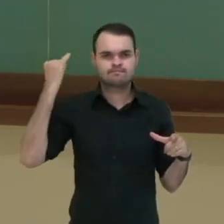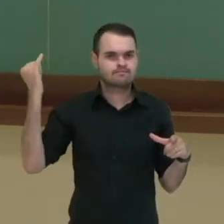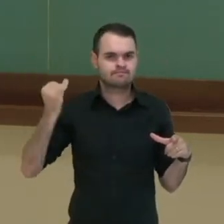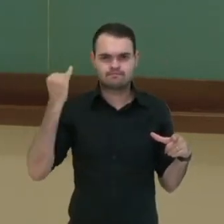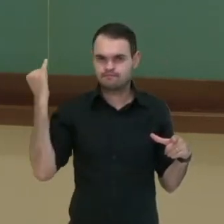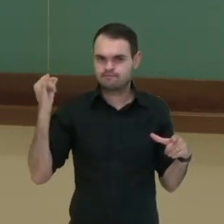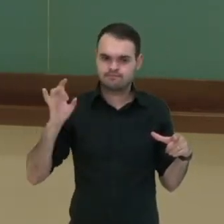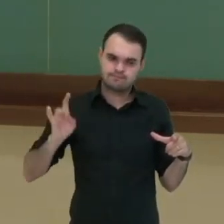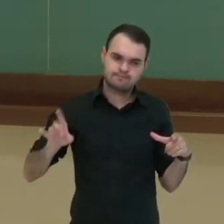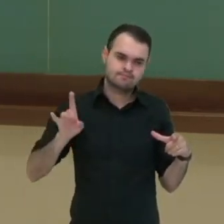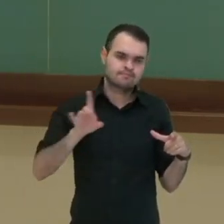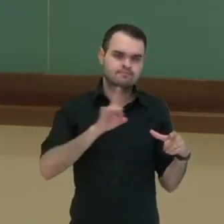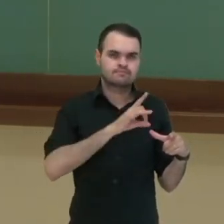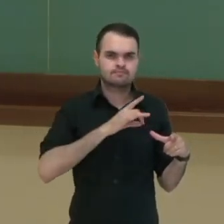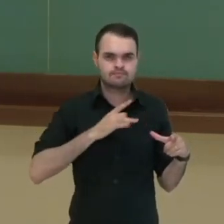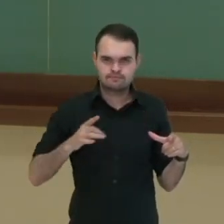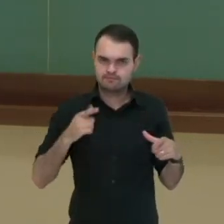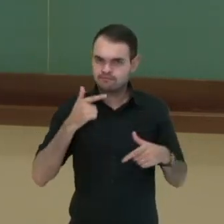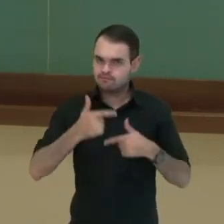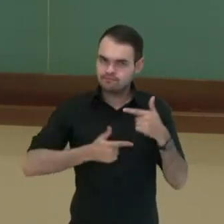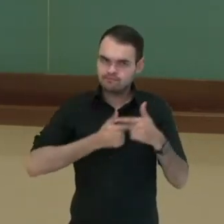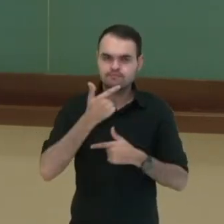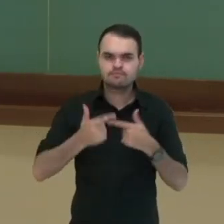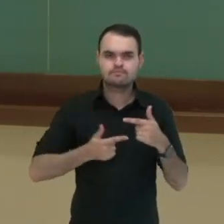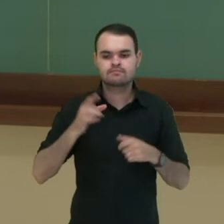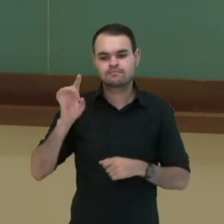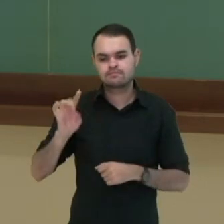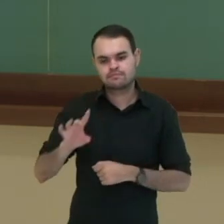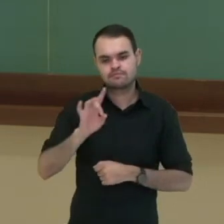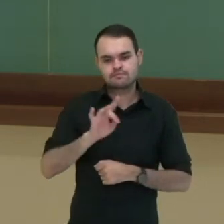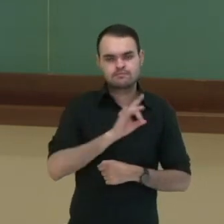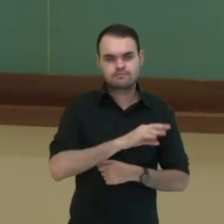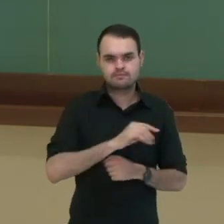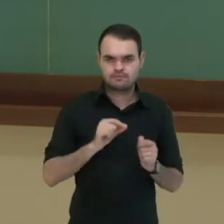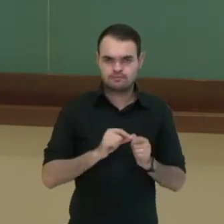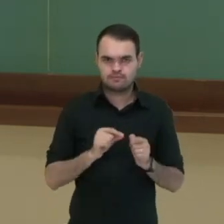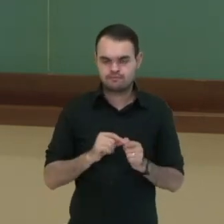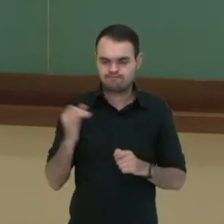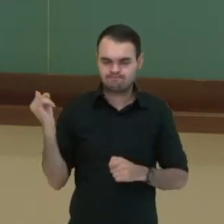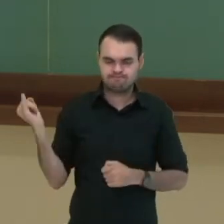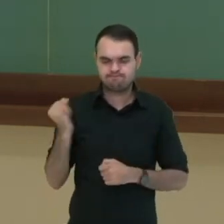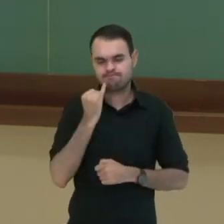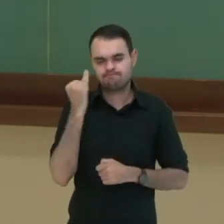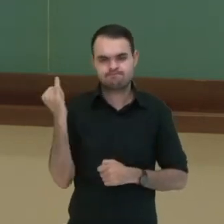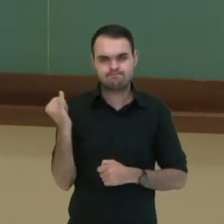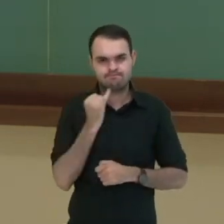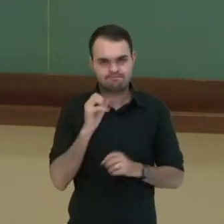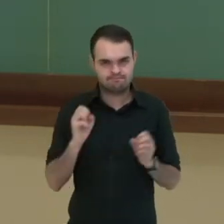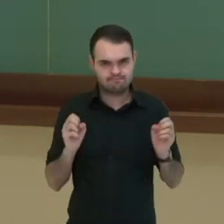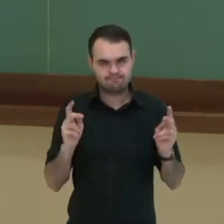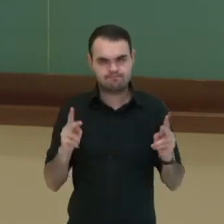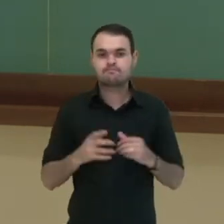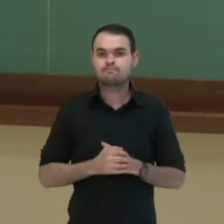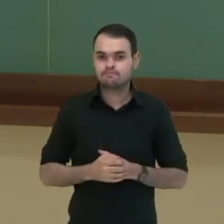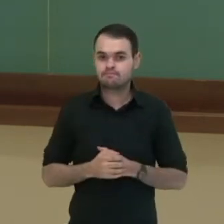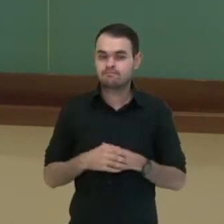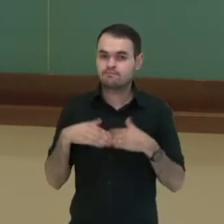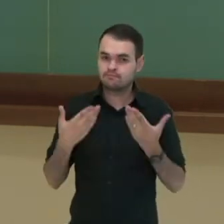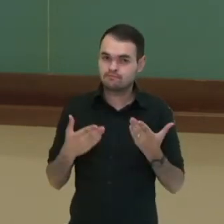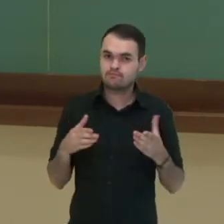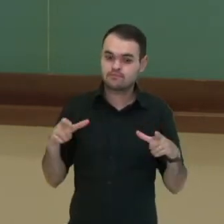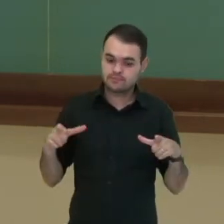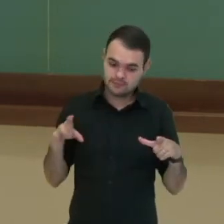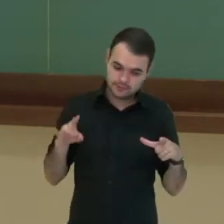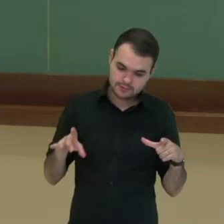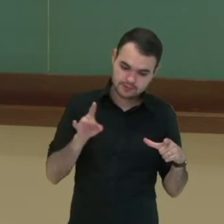trabalho, a atividade que cada organela realiza é indispensável, certo? Ou seja, cada uma